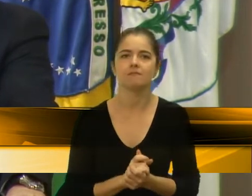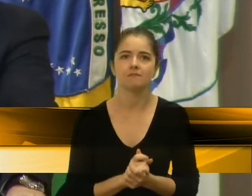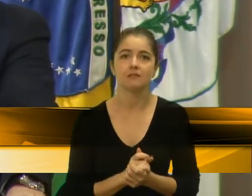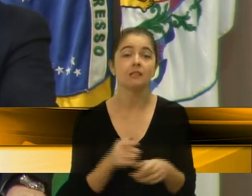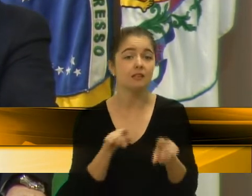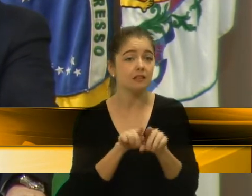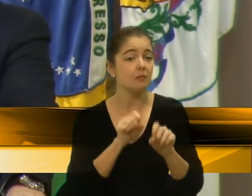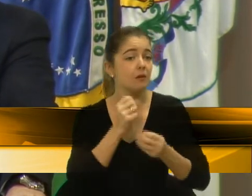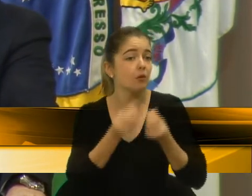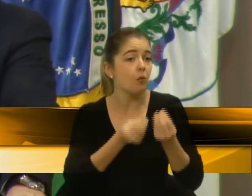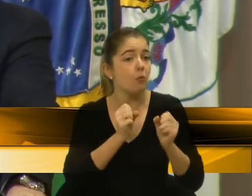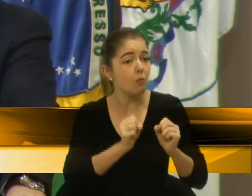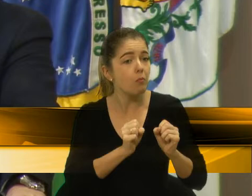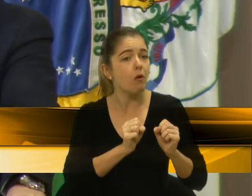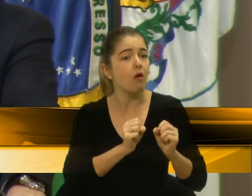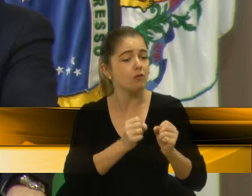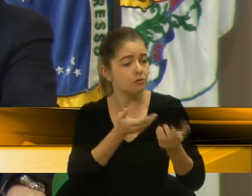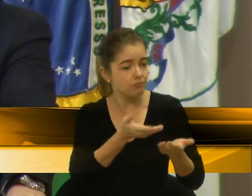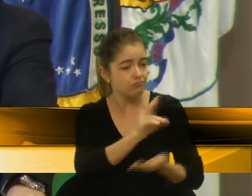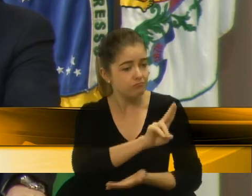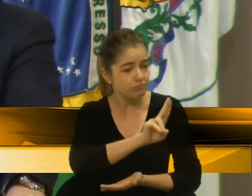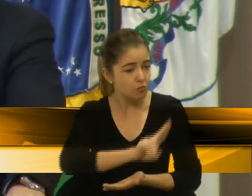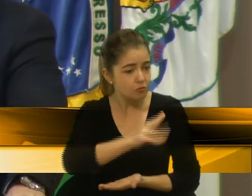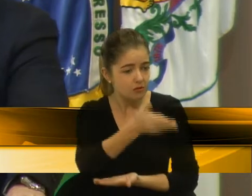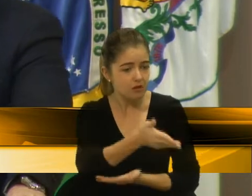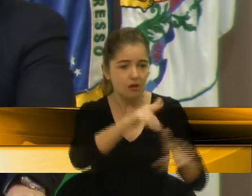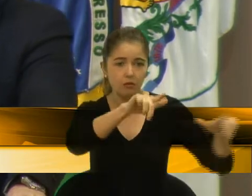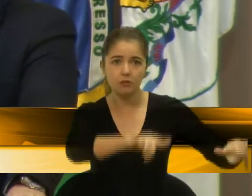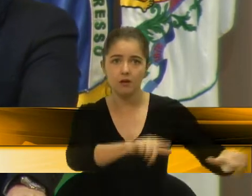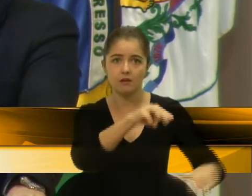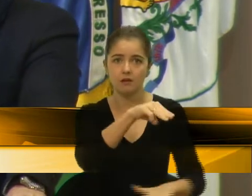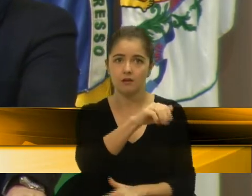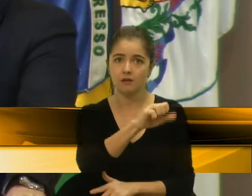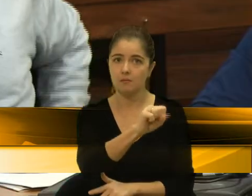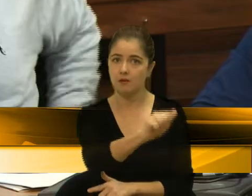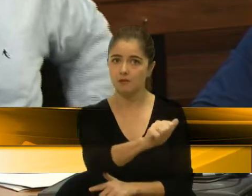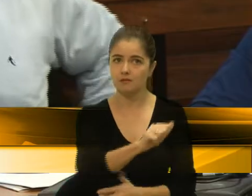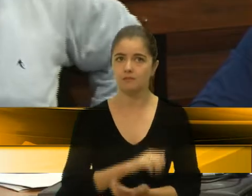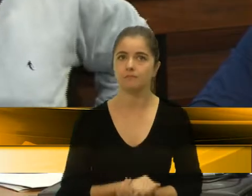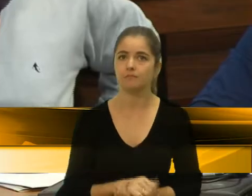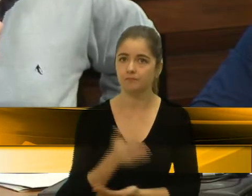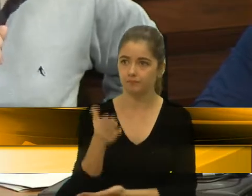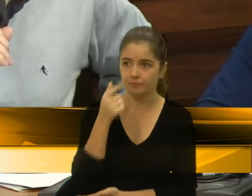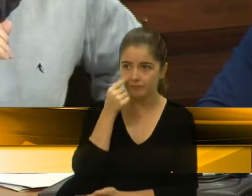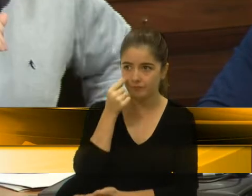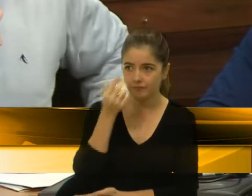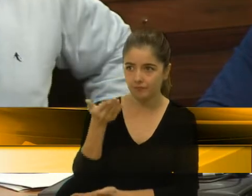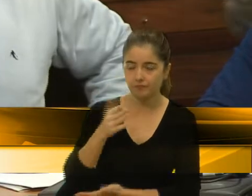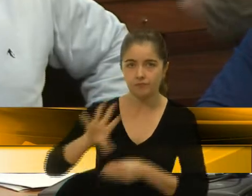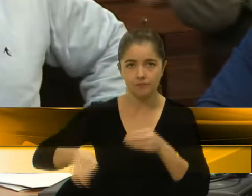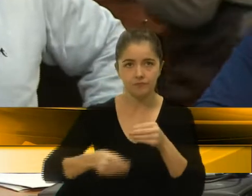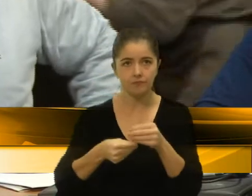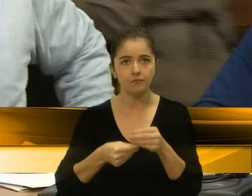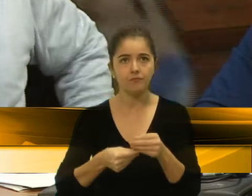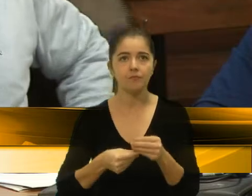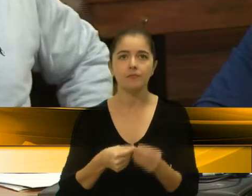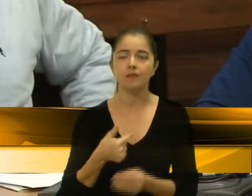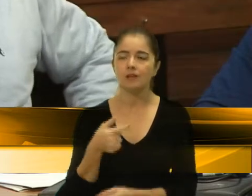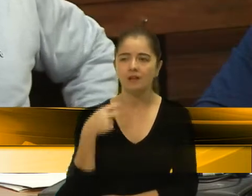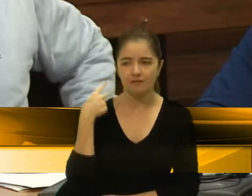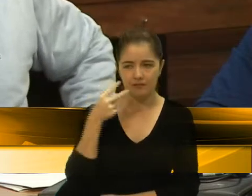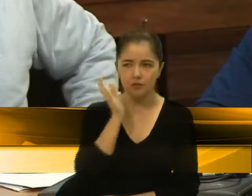pode ser imposta a todo esse espaço da Maesa. Vereador Eloy. Bem rapidamente, vereador Felipe. Vereador Felipe, eu sou uma pessoa